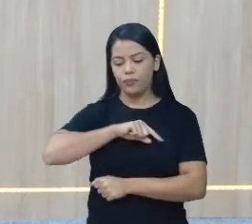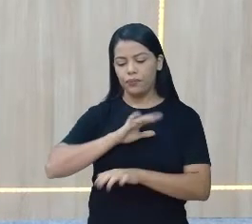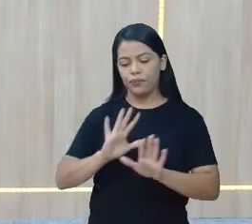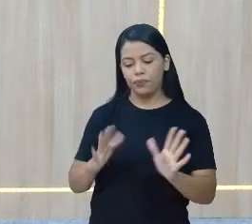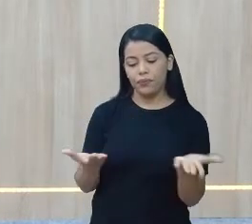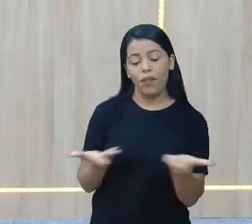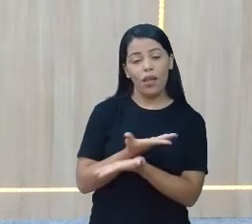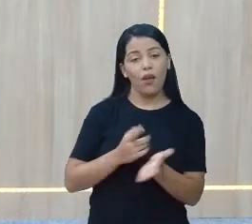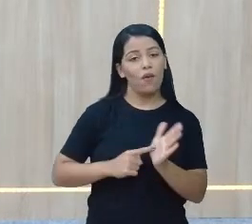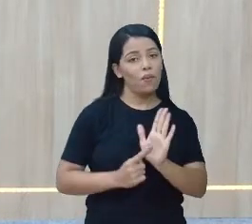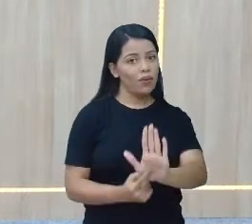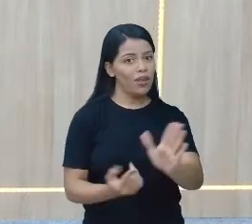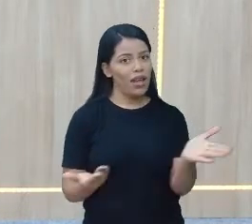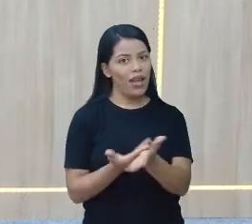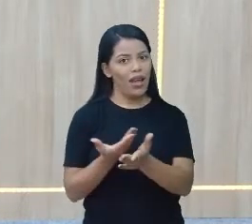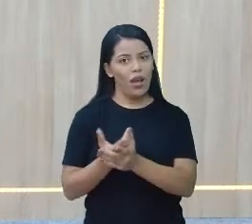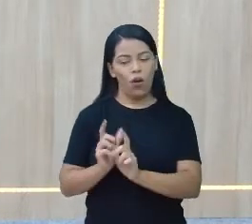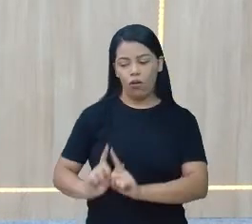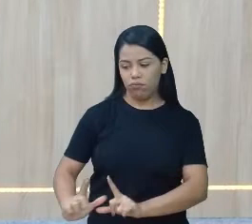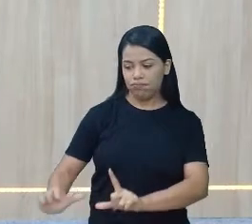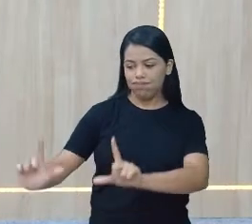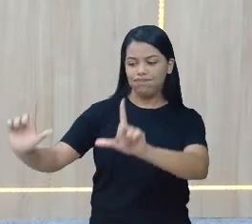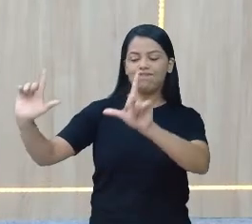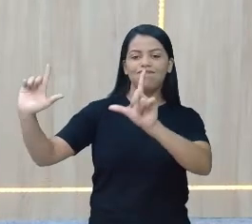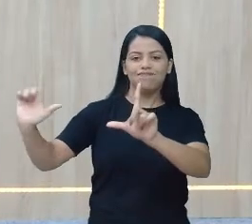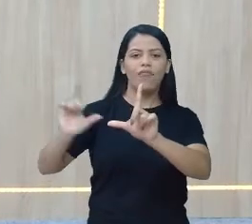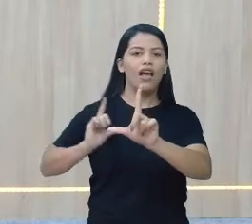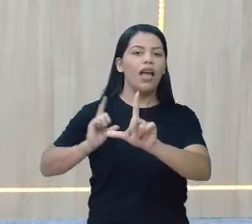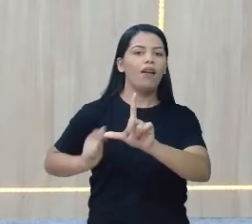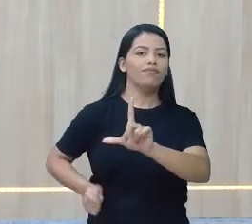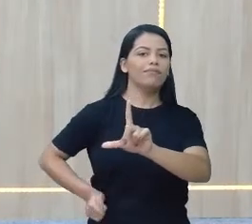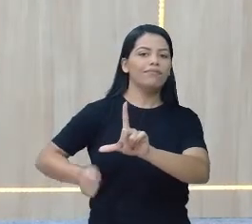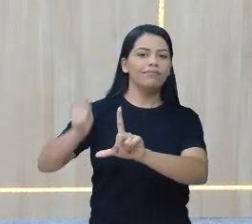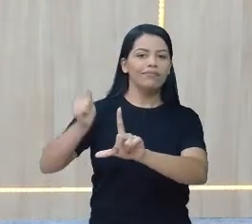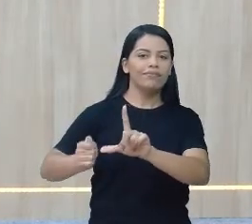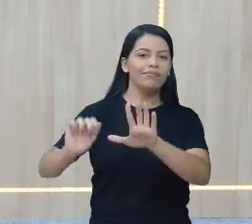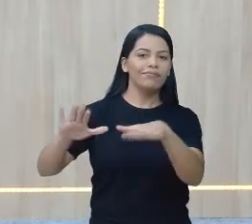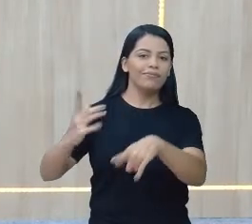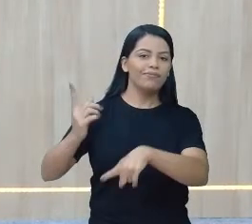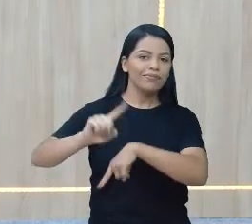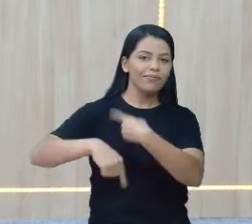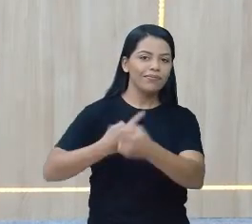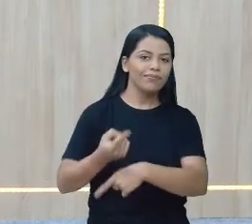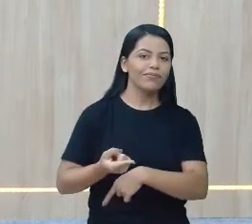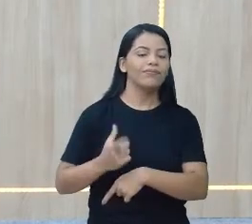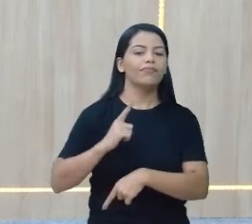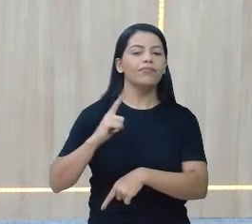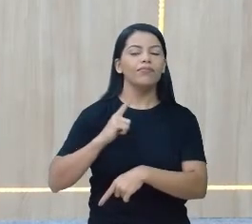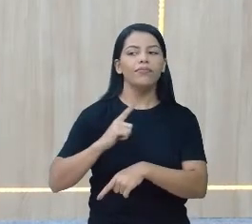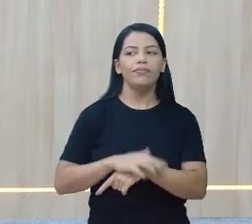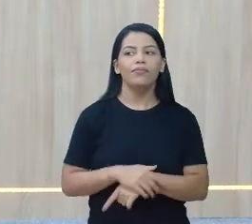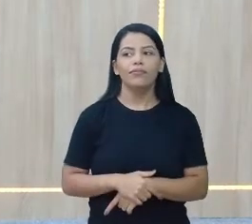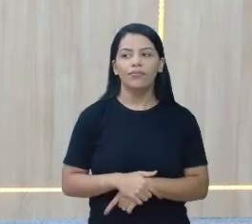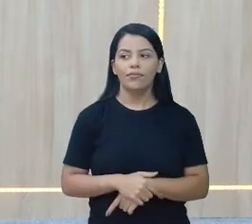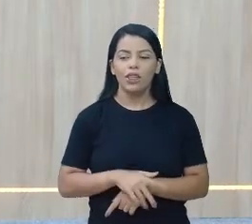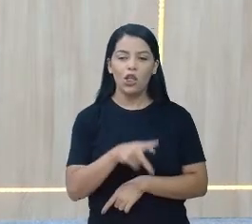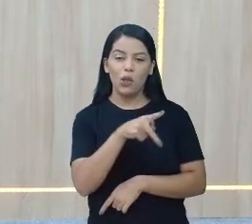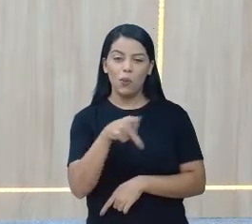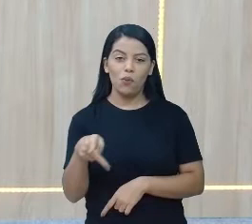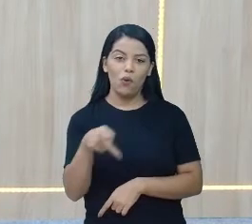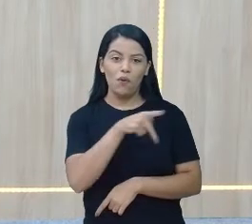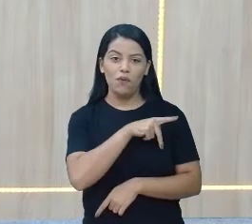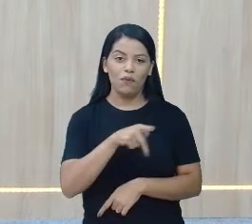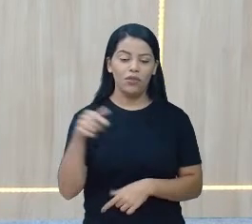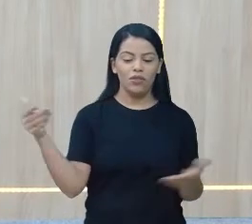aí os QR Codes em sua tela. E na sequência vai aparecer o professor